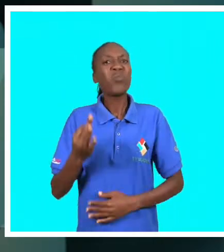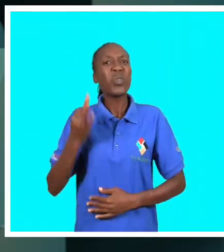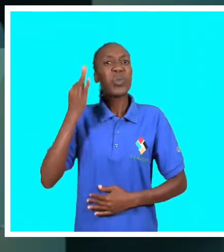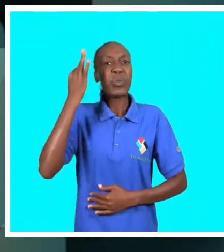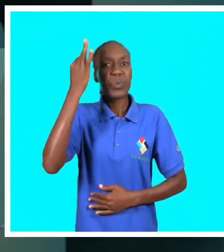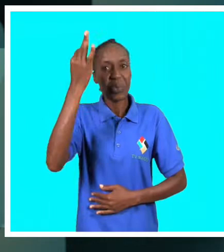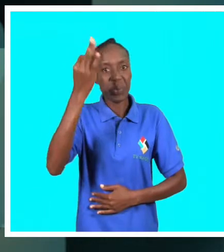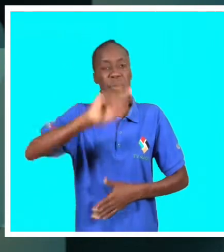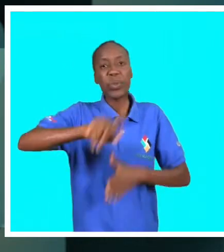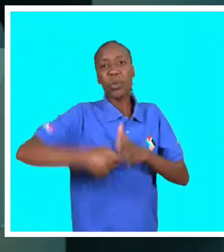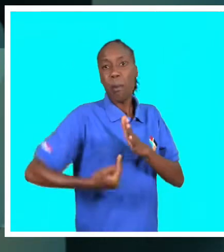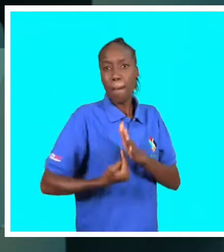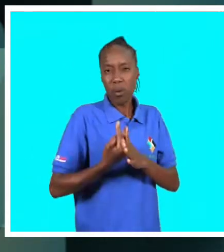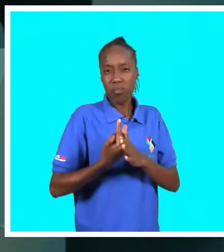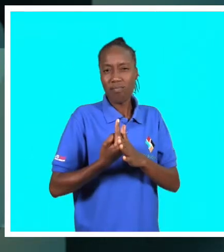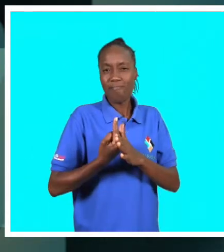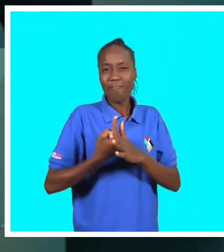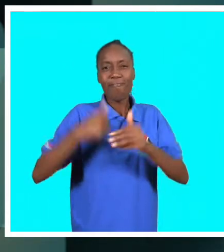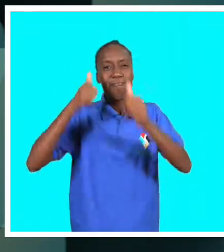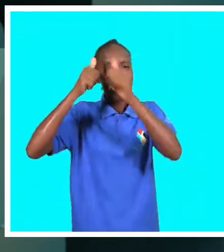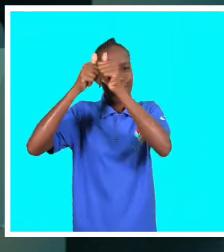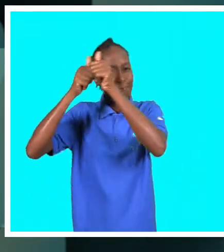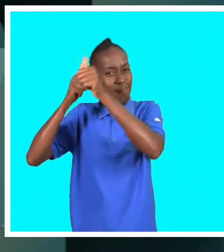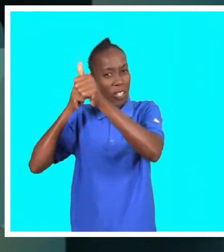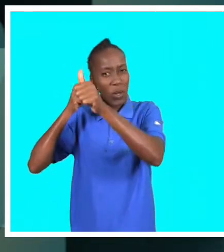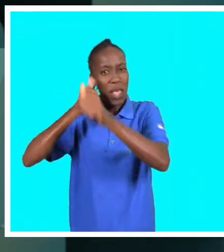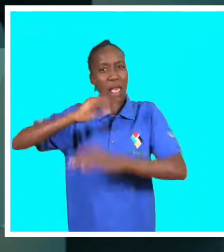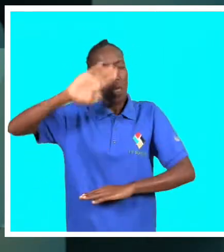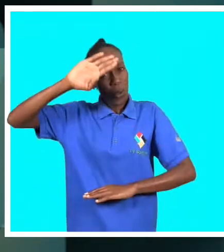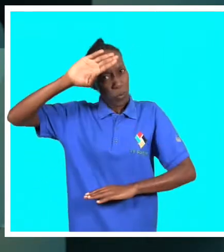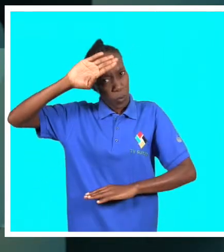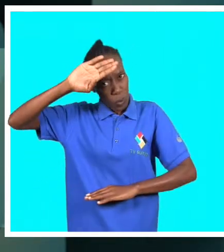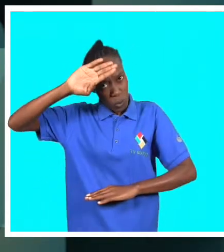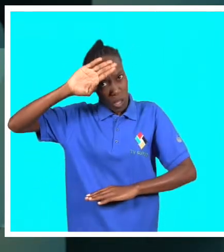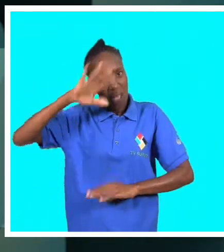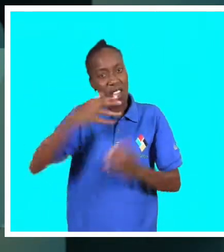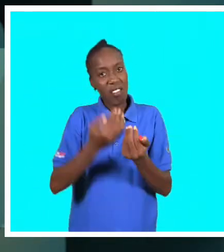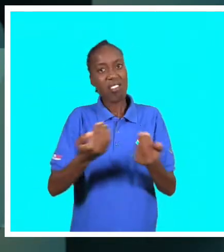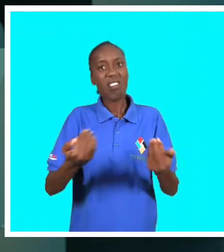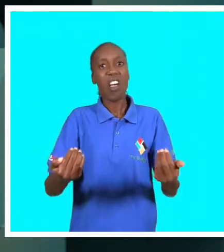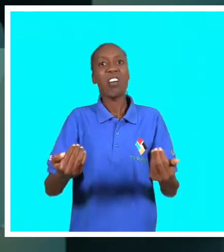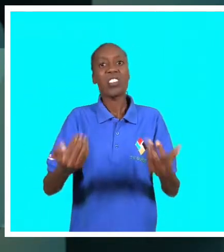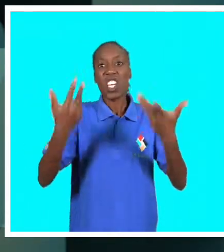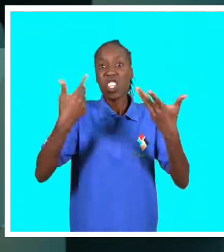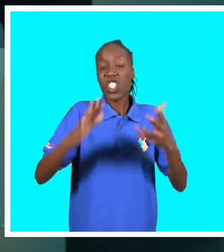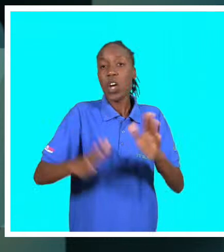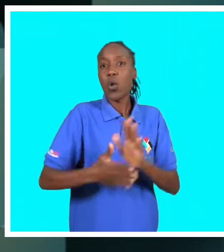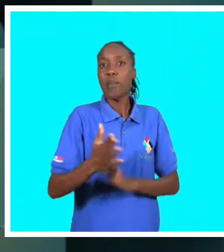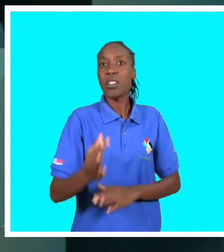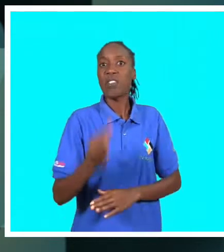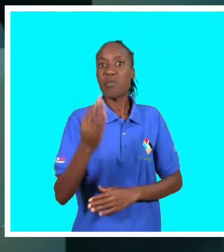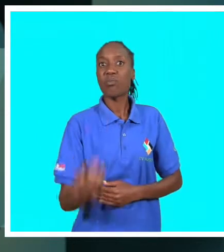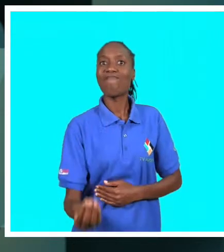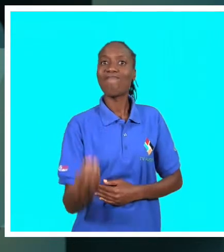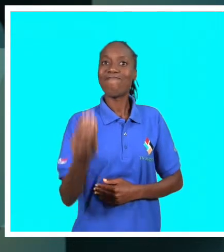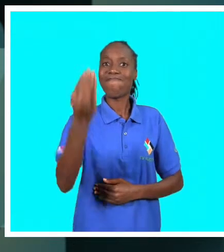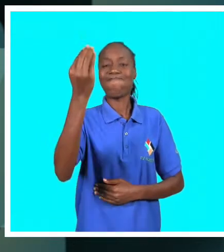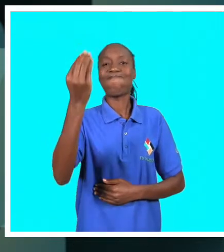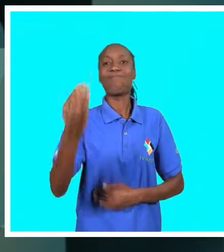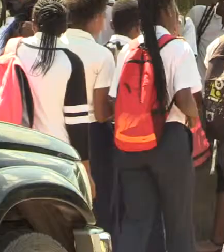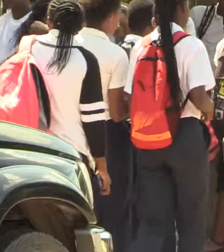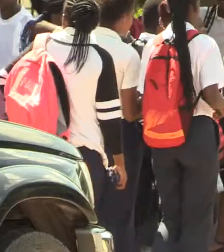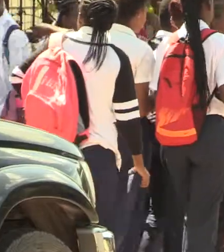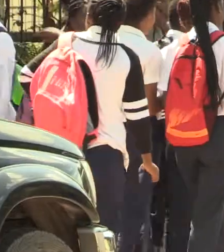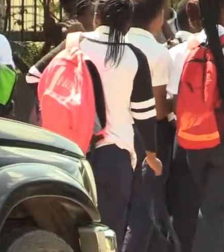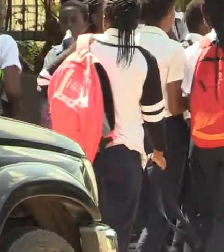futuro trazer complicações e aumentar o risco desta criança, quando já for adulta, ter uma doença